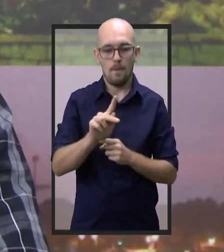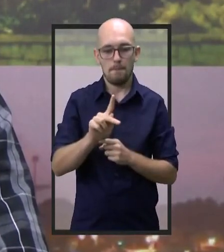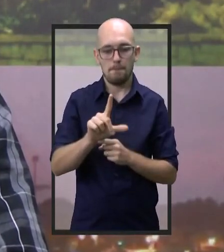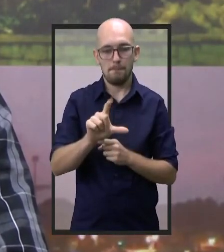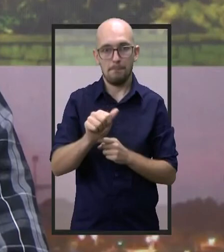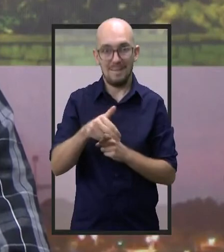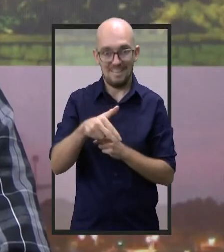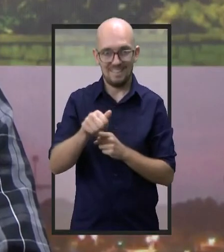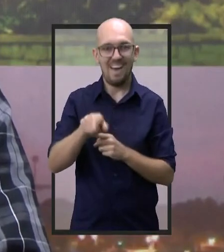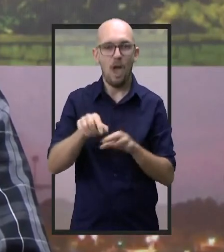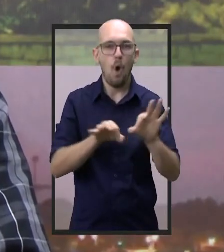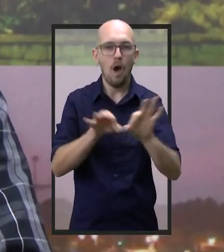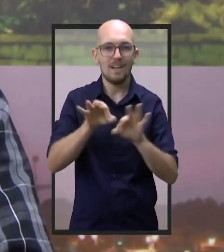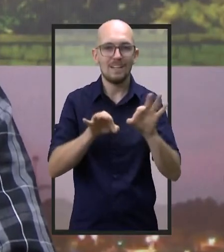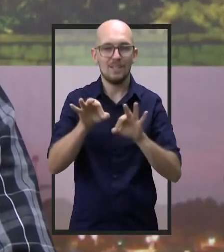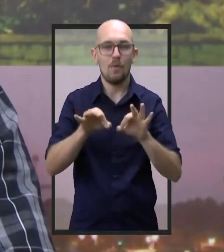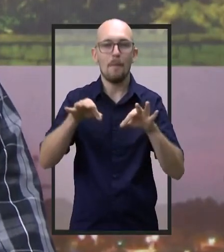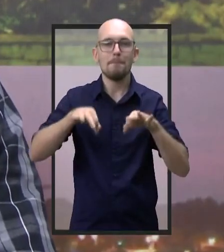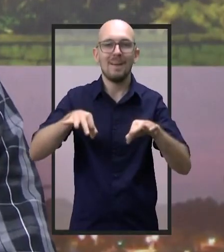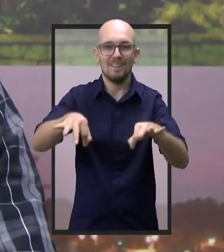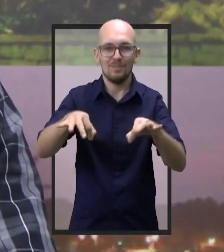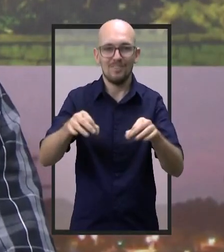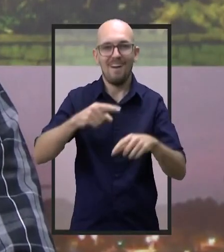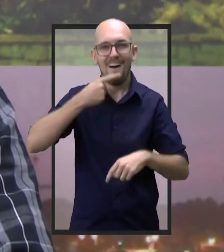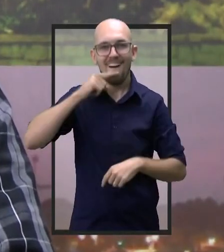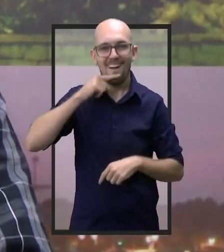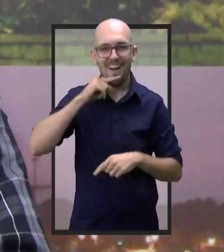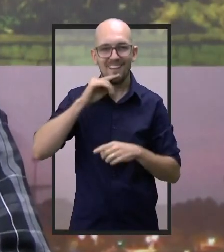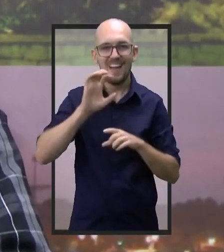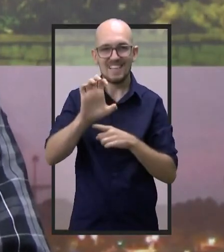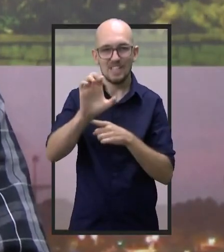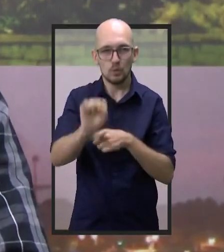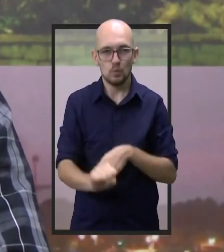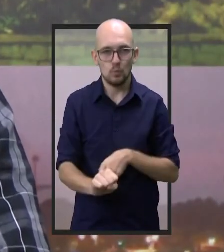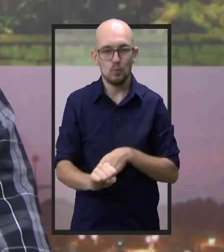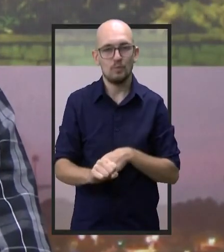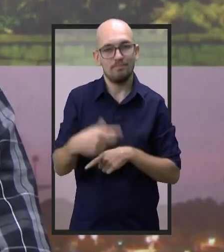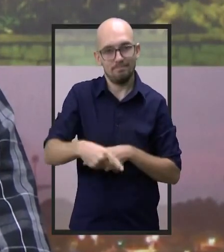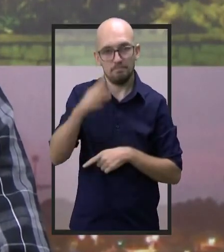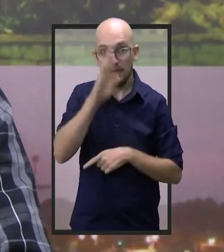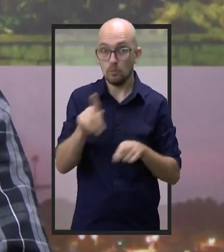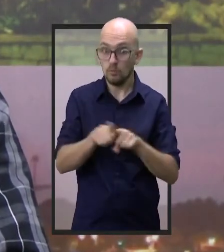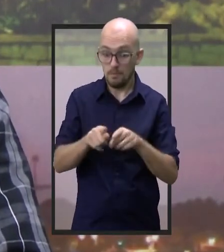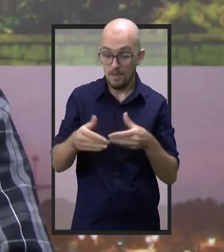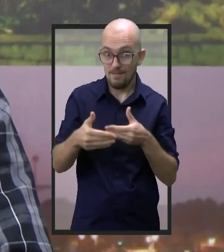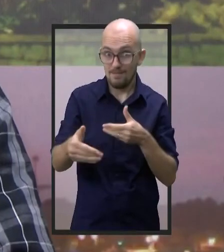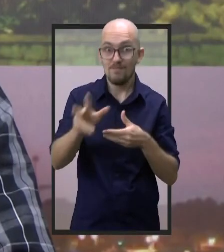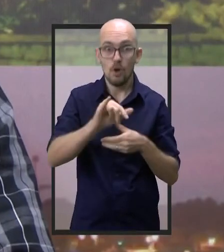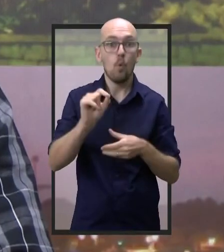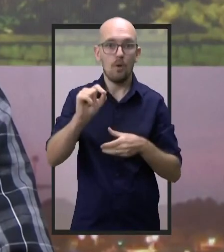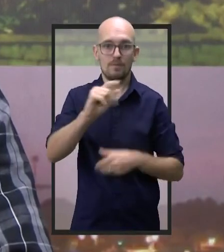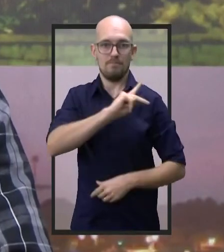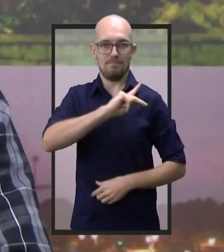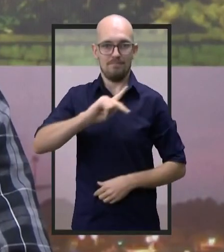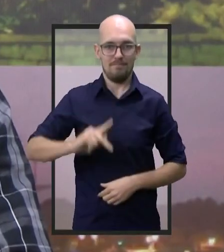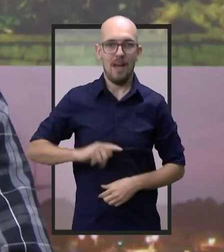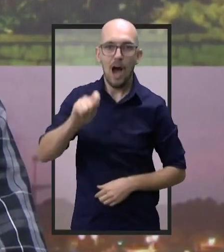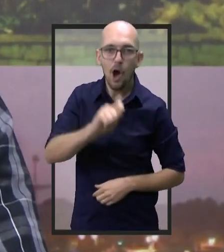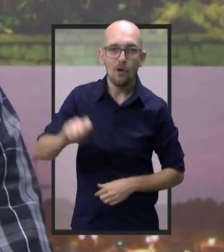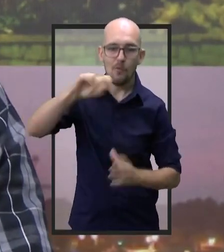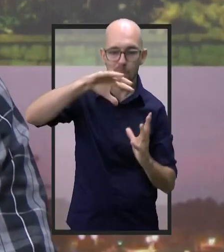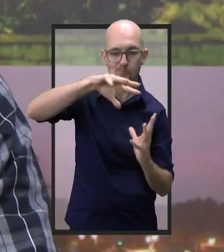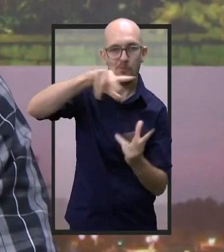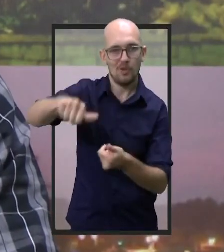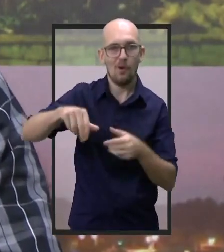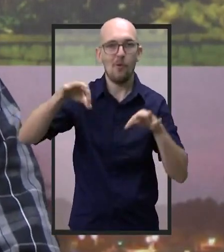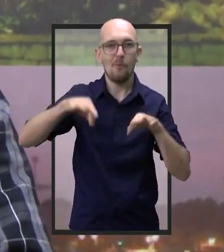região Centro-Sul do Brasil, e agora ele foi recém-eleito para a Associação Mundial dos Produtores de Açúcar a partir